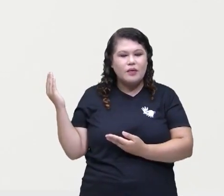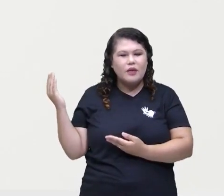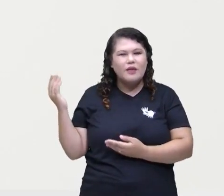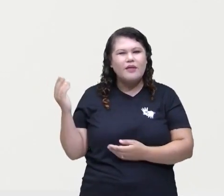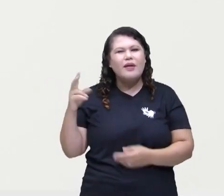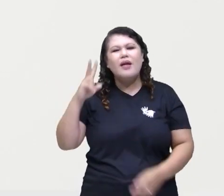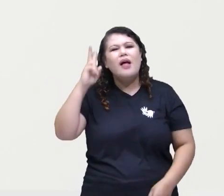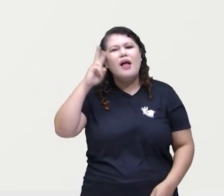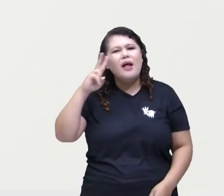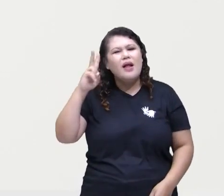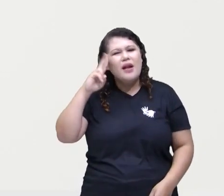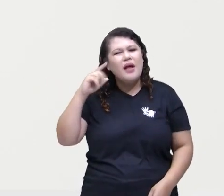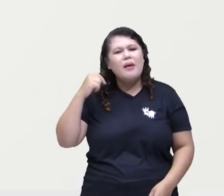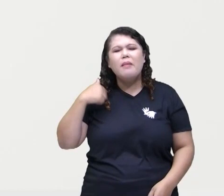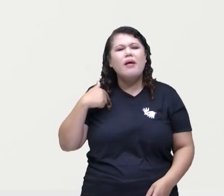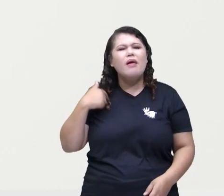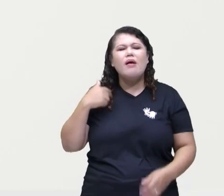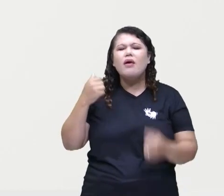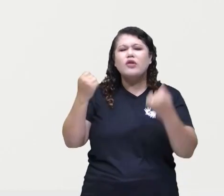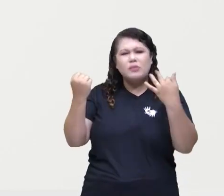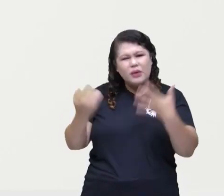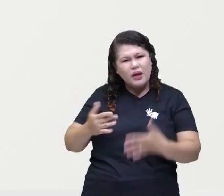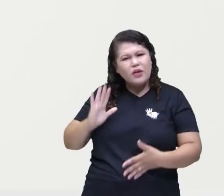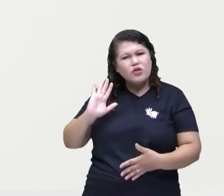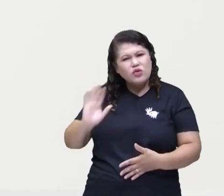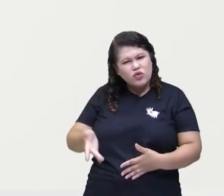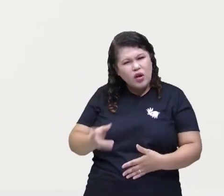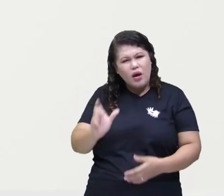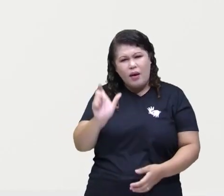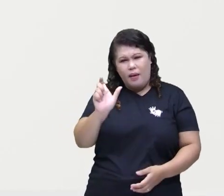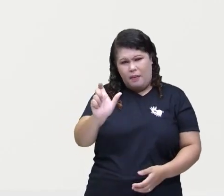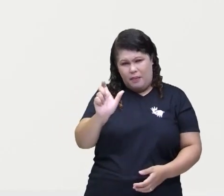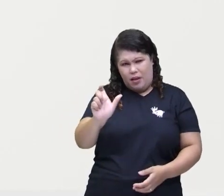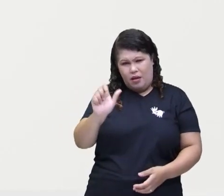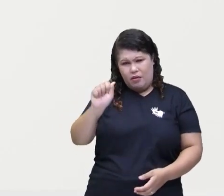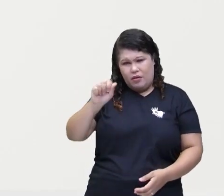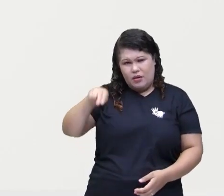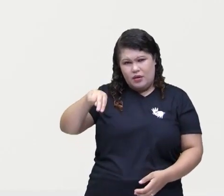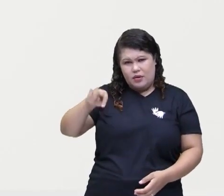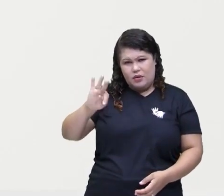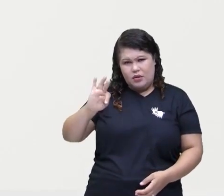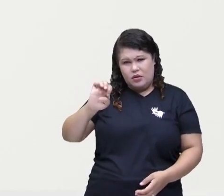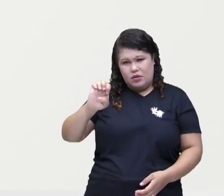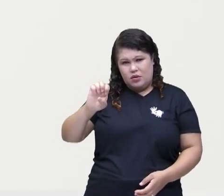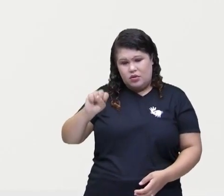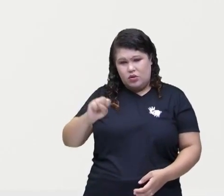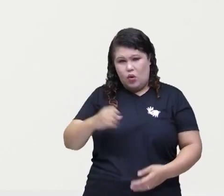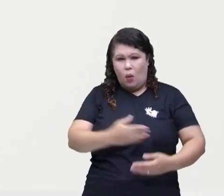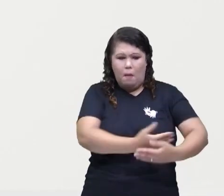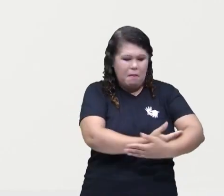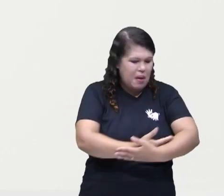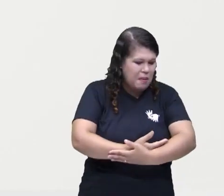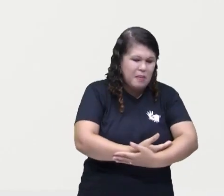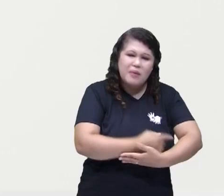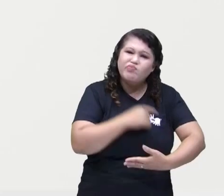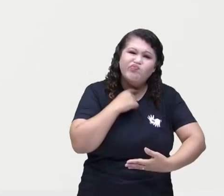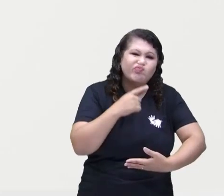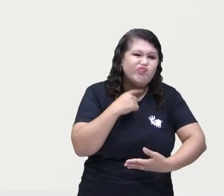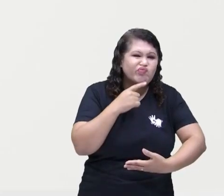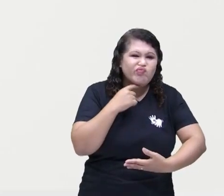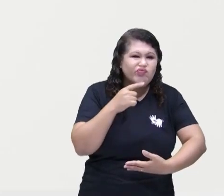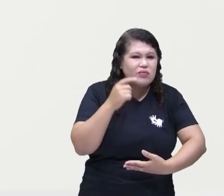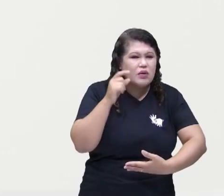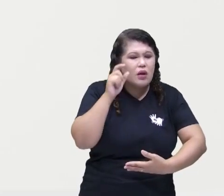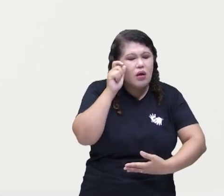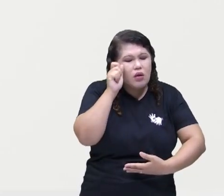lembram que eu acabei de ler para vocês que este bebezinho aqui, ele não conseguia dormir, porque